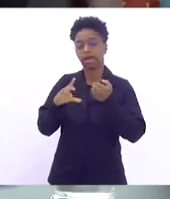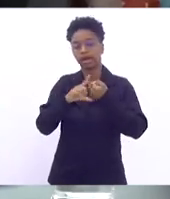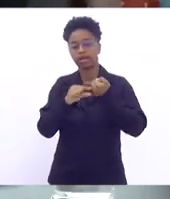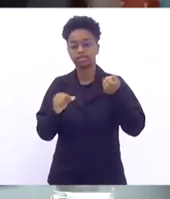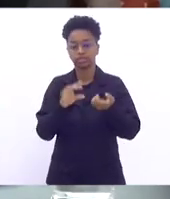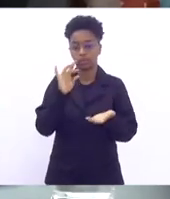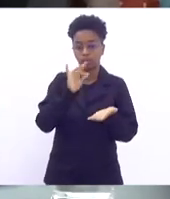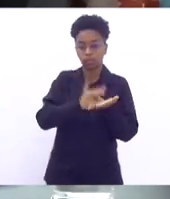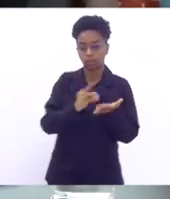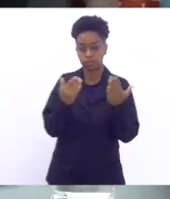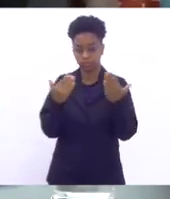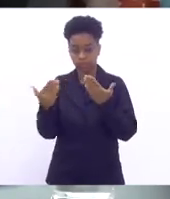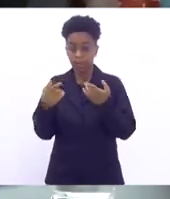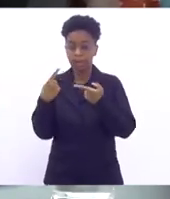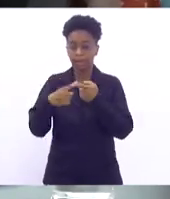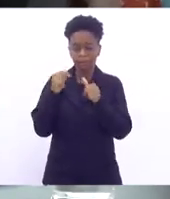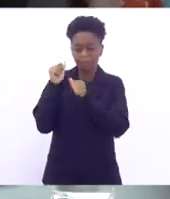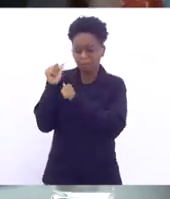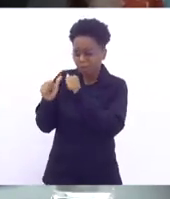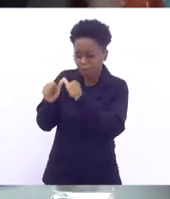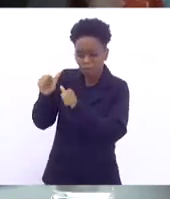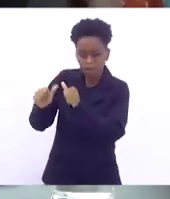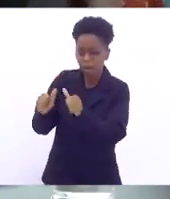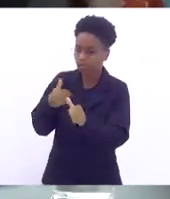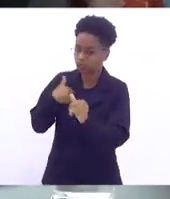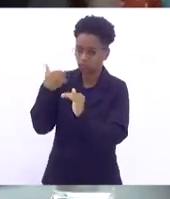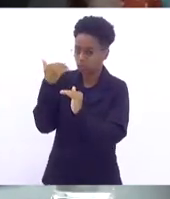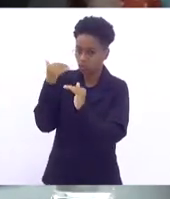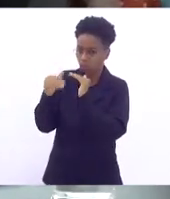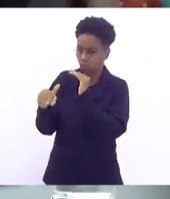tá muito alterado e eu não tenho concordância